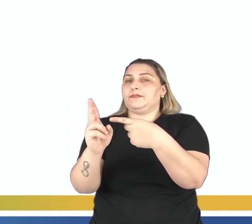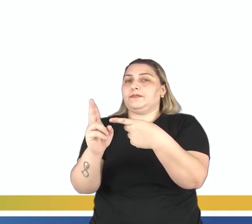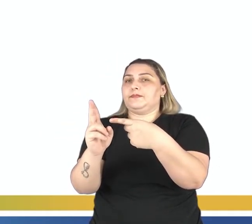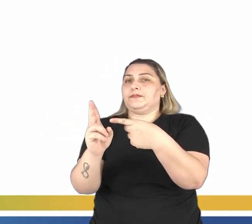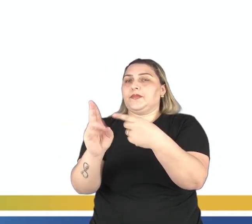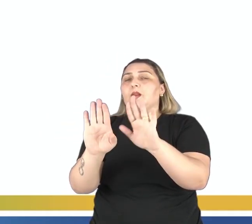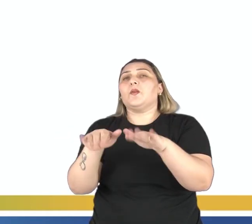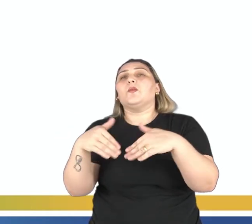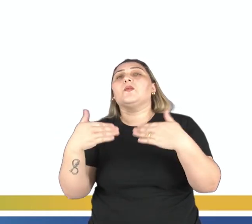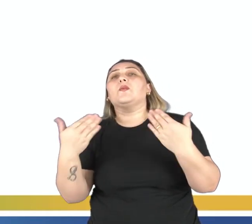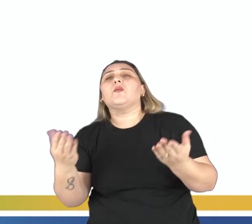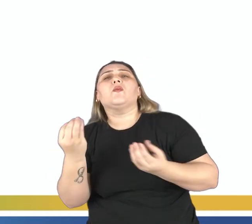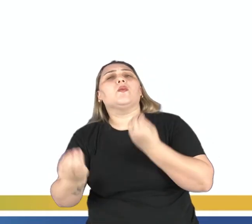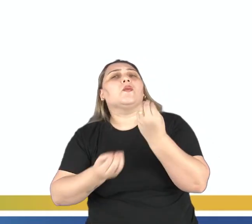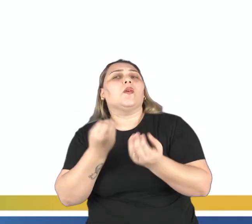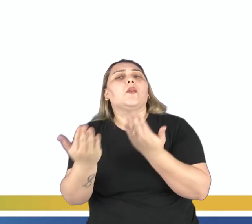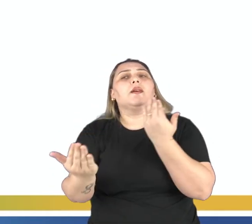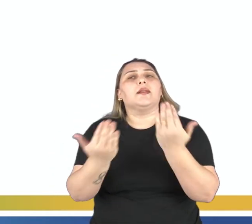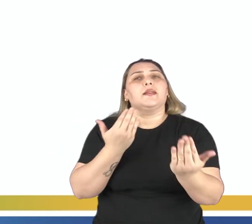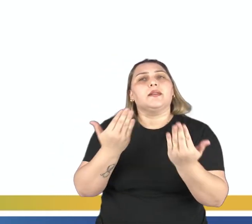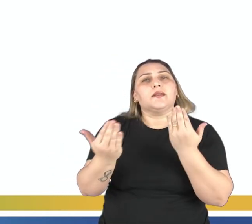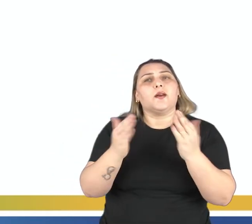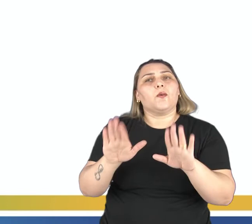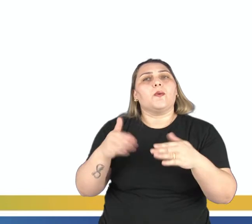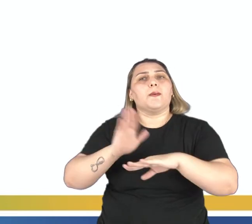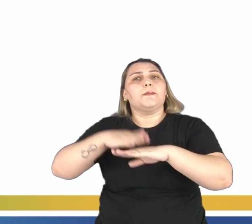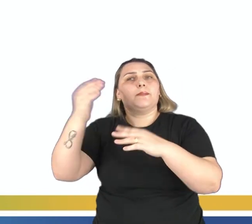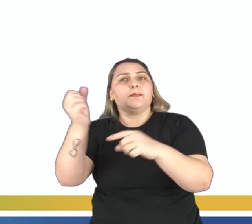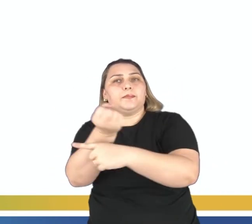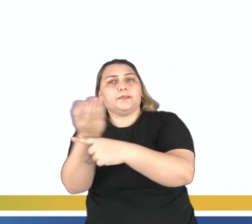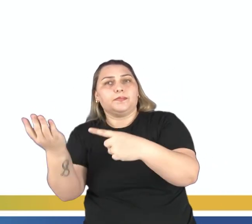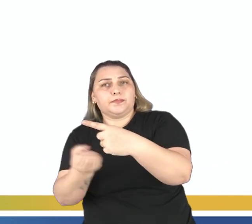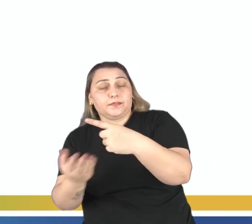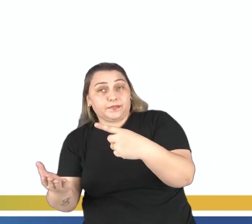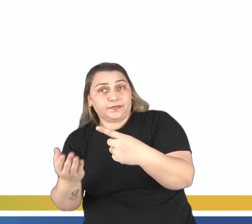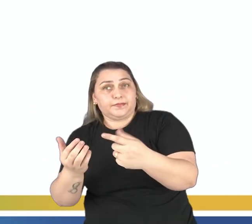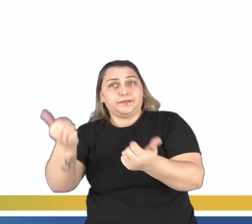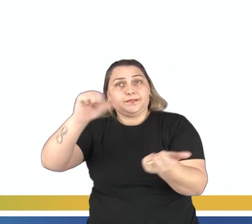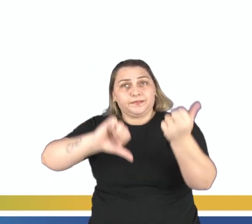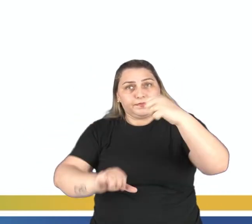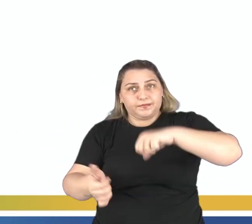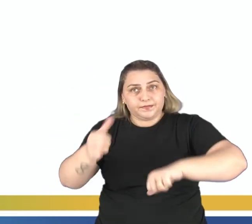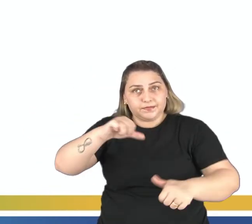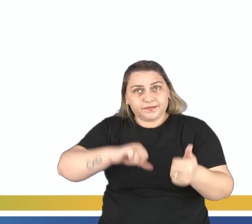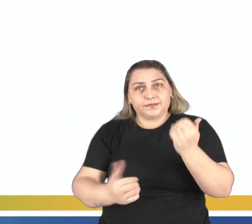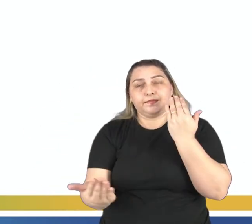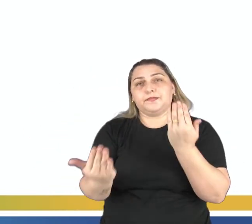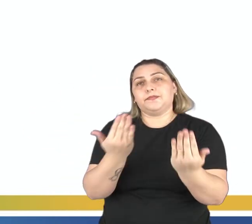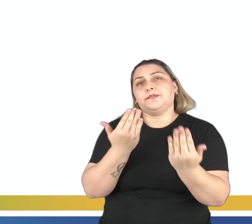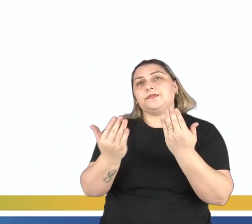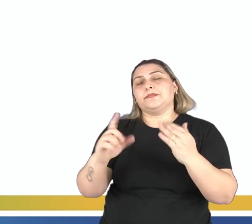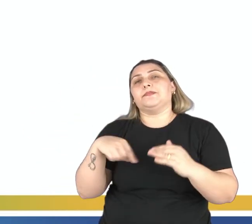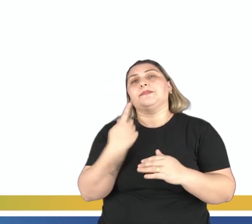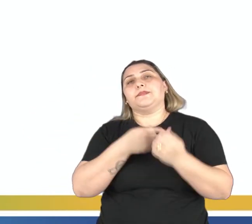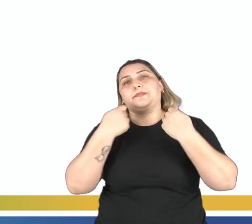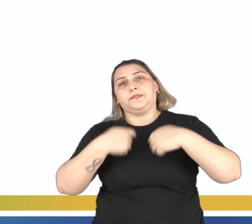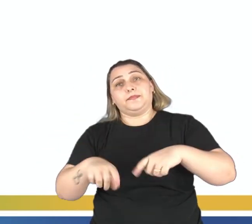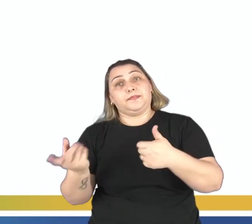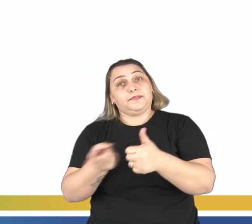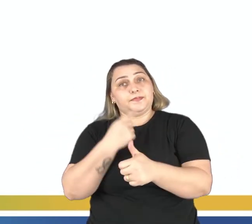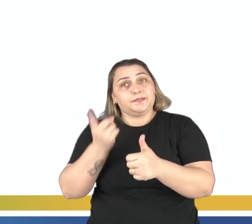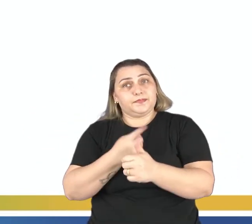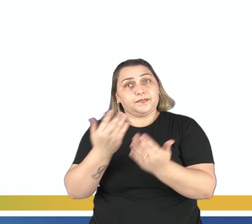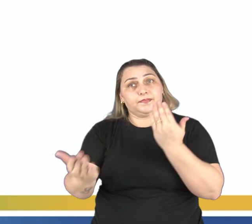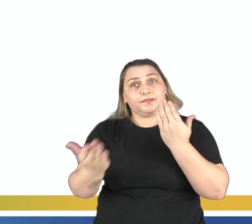Então, qual será a maior fração? Então, para a gente analisar aí e comparar, nós devemos